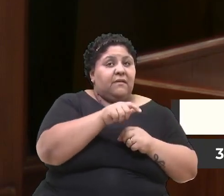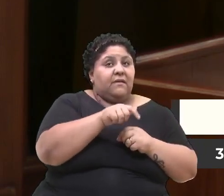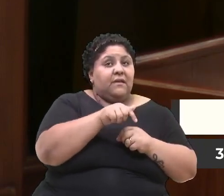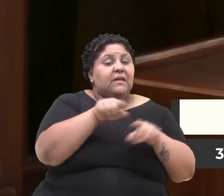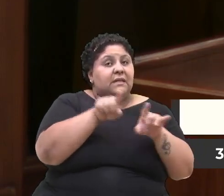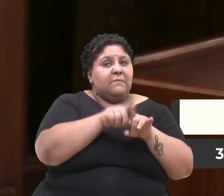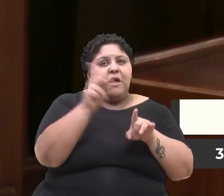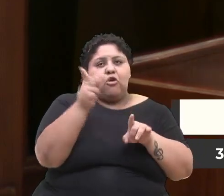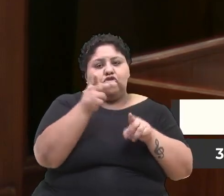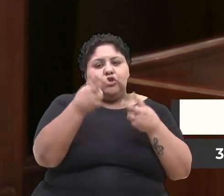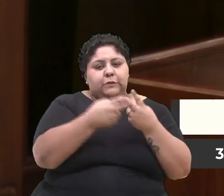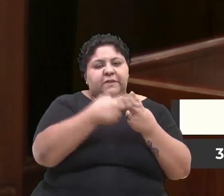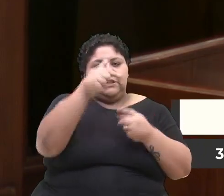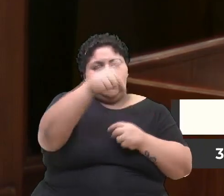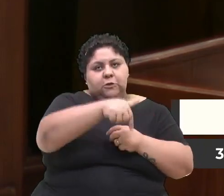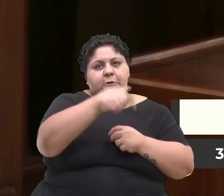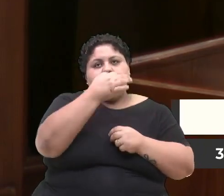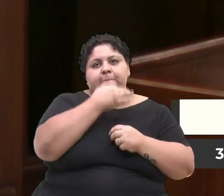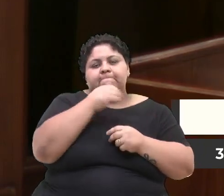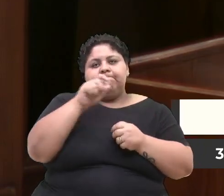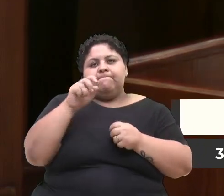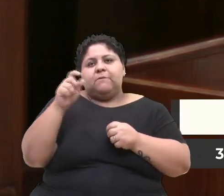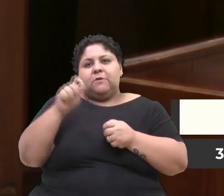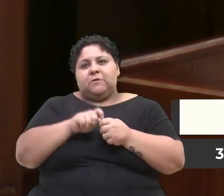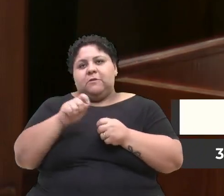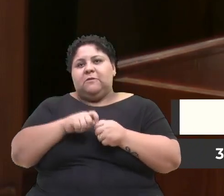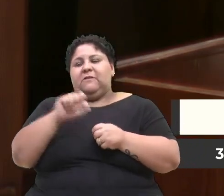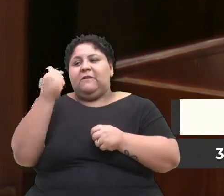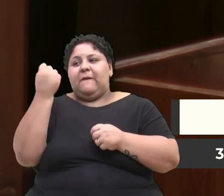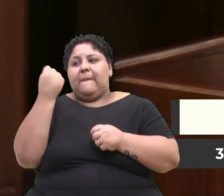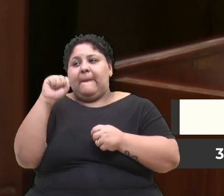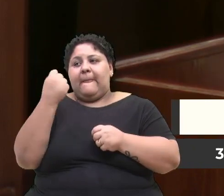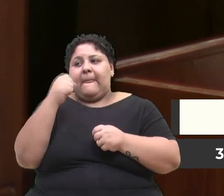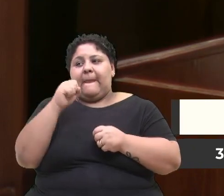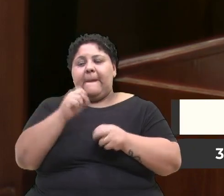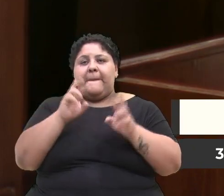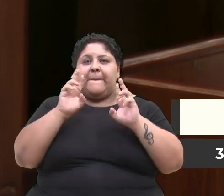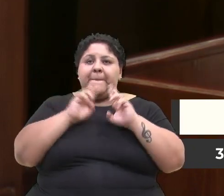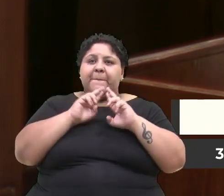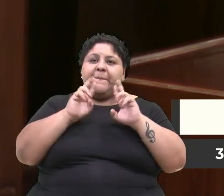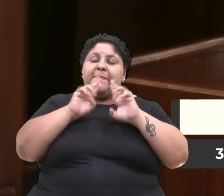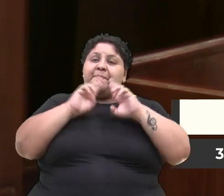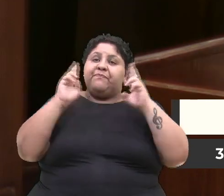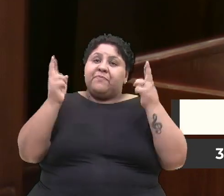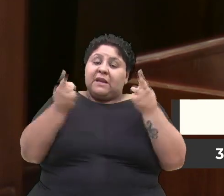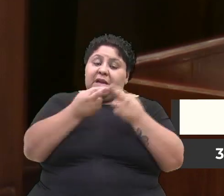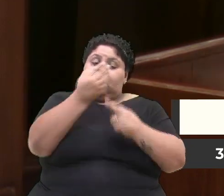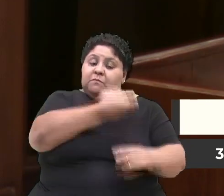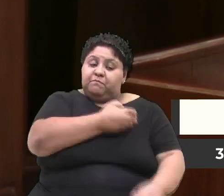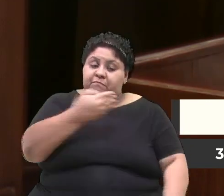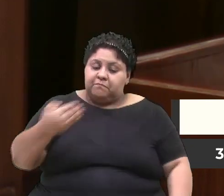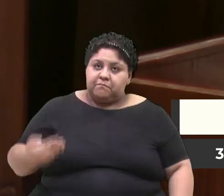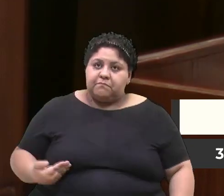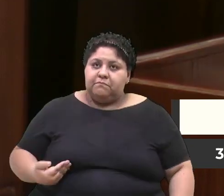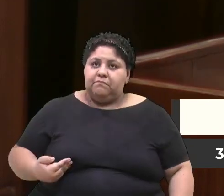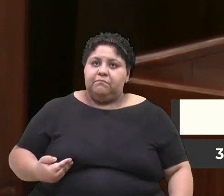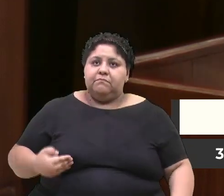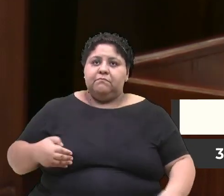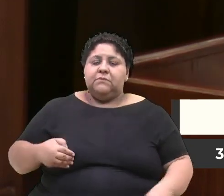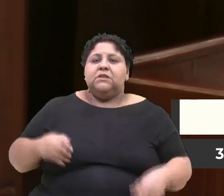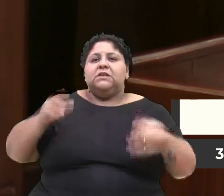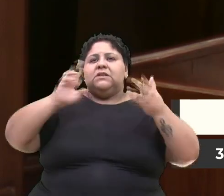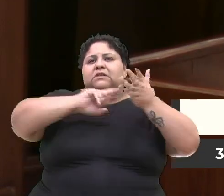também. Nós fizemos 8 audiências, 8 reuniões públicas sobre